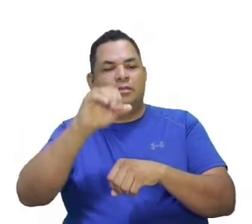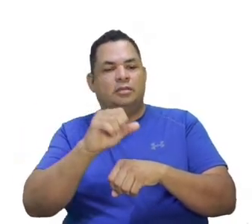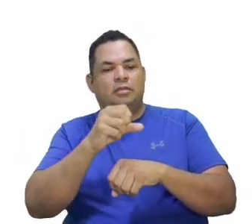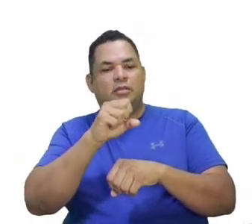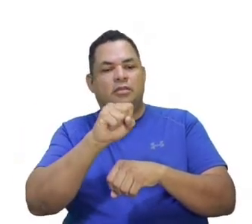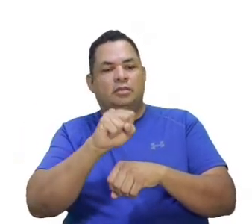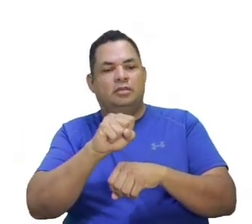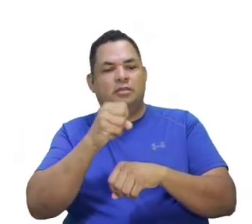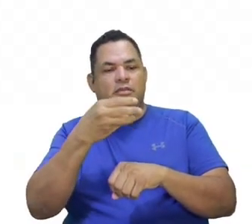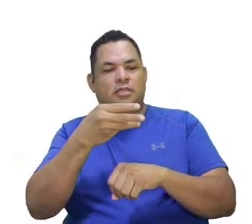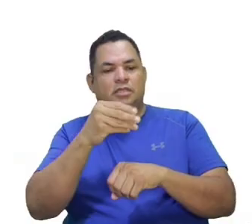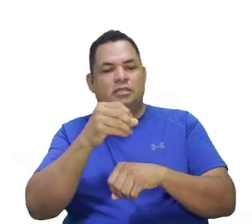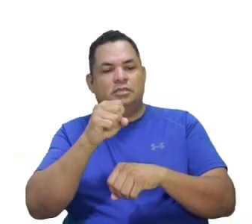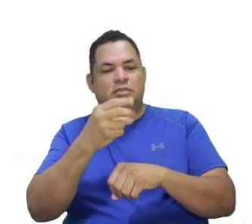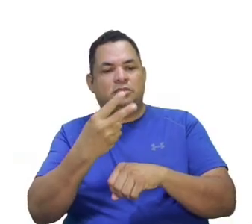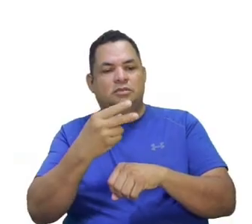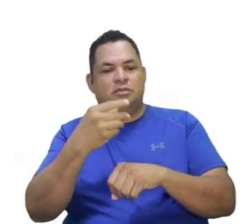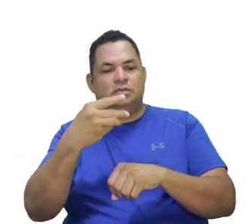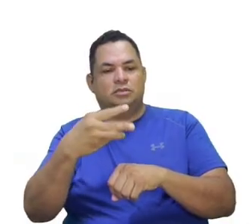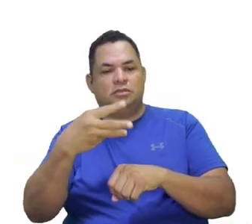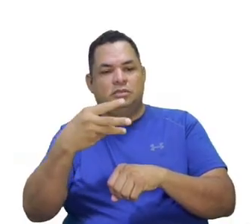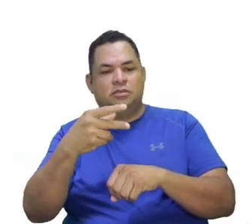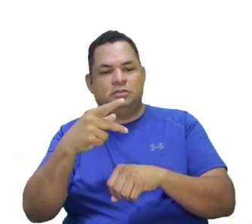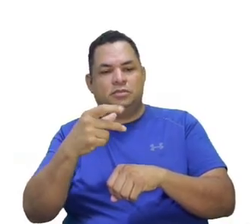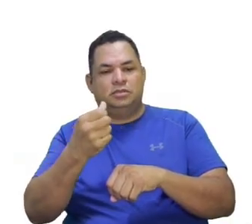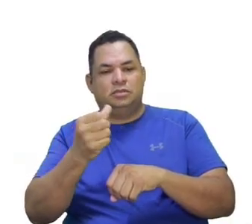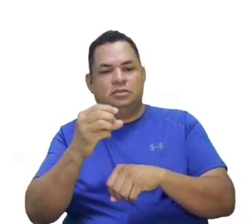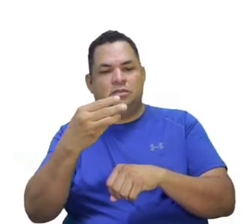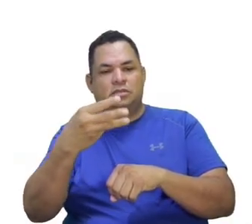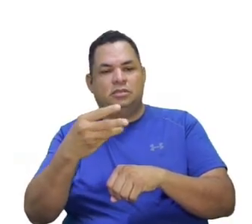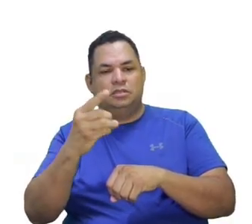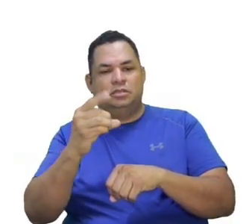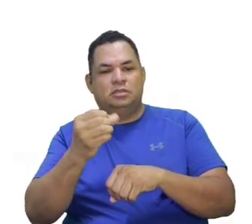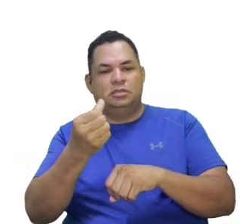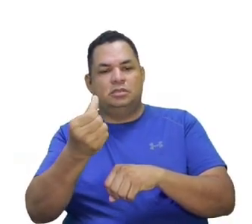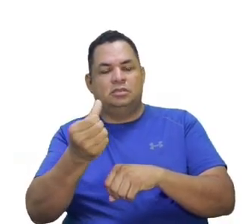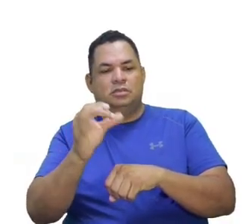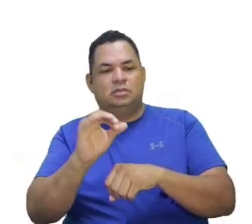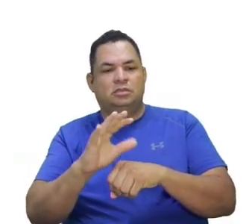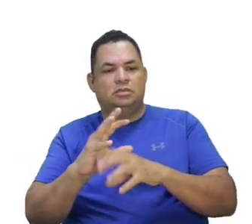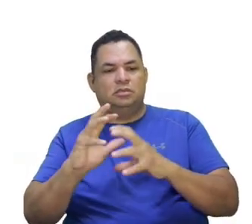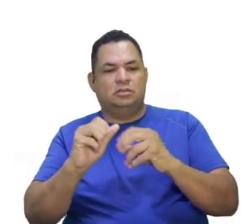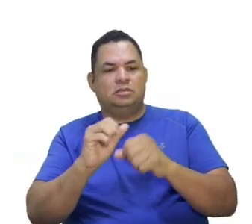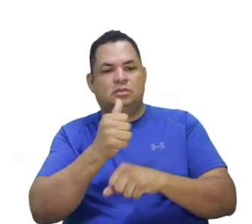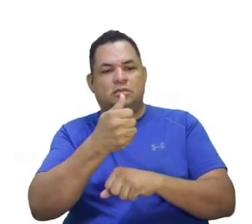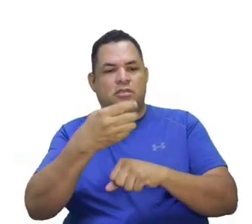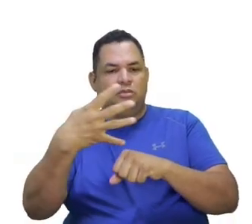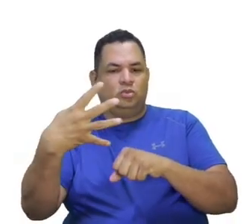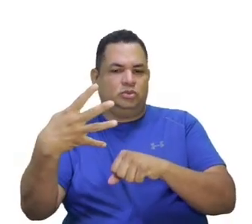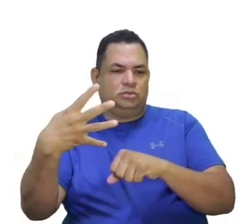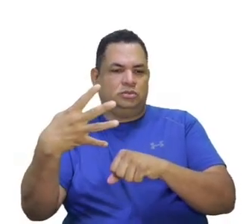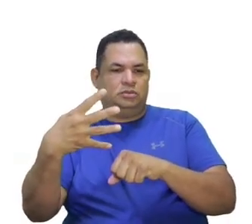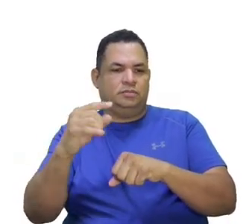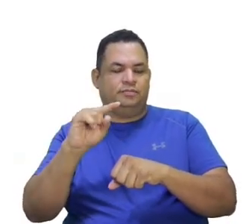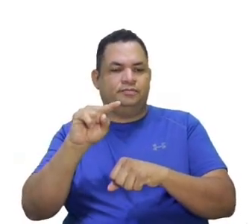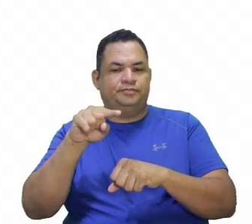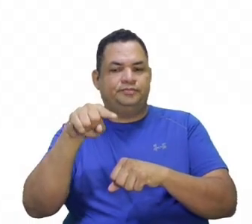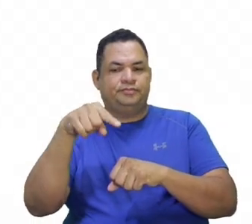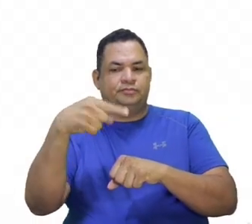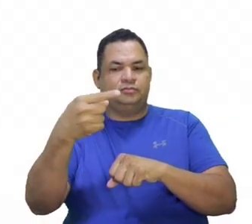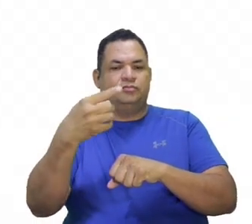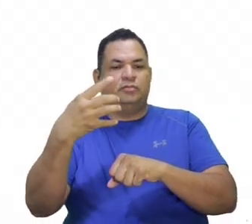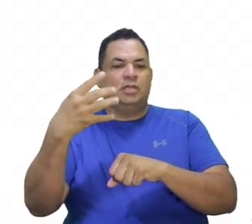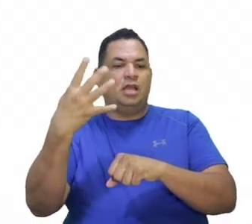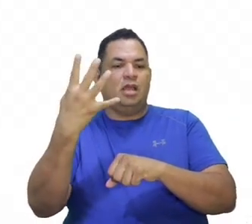3s2, o 3p6 e o 3d6, tá aqui, dando um total de 14 elétrons. E